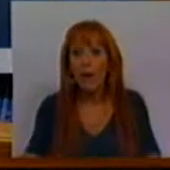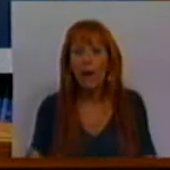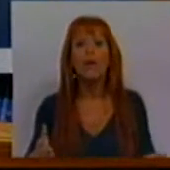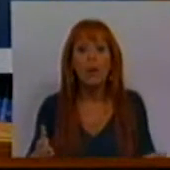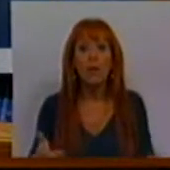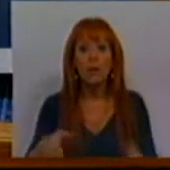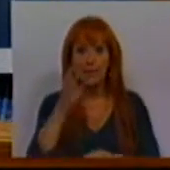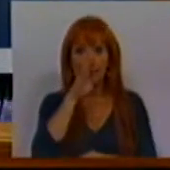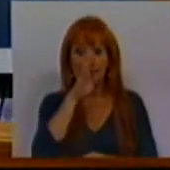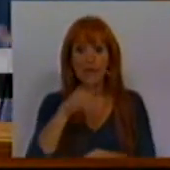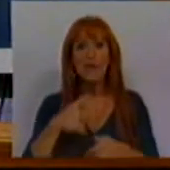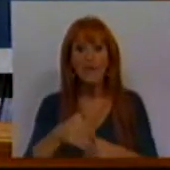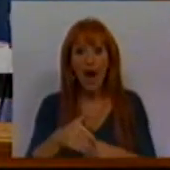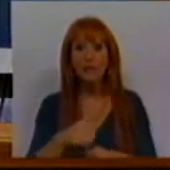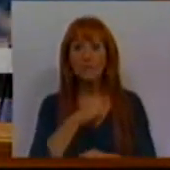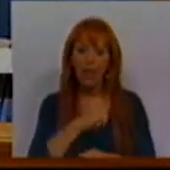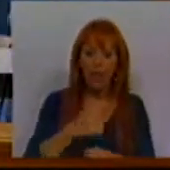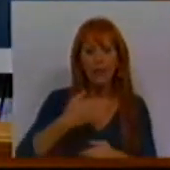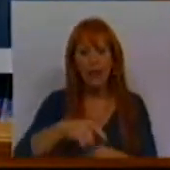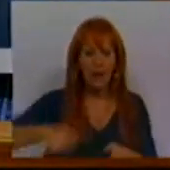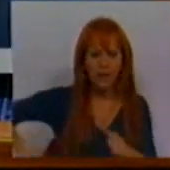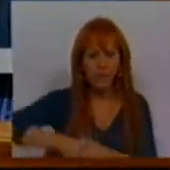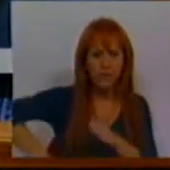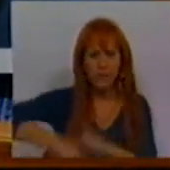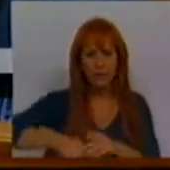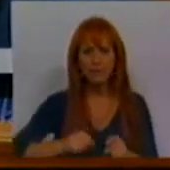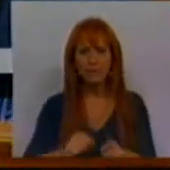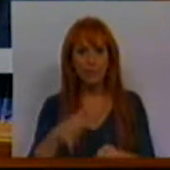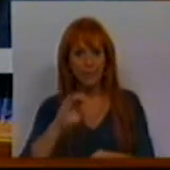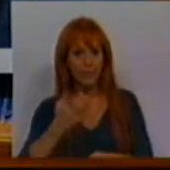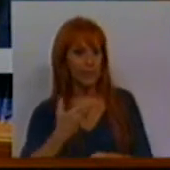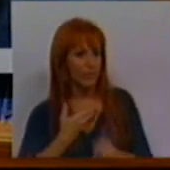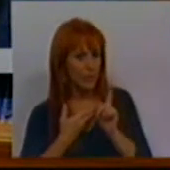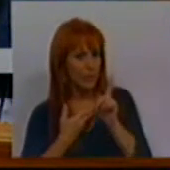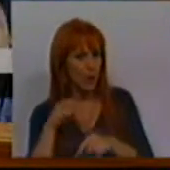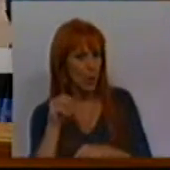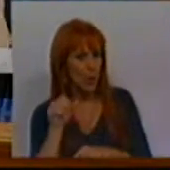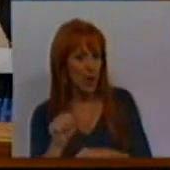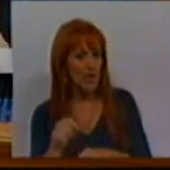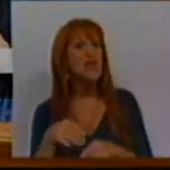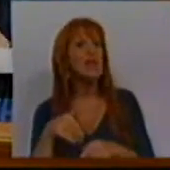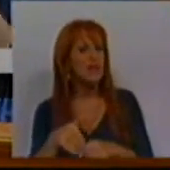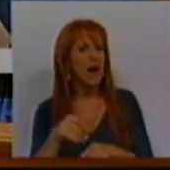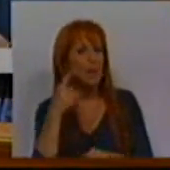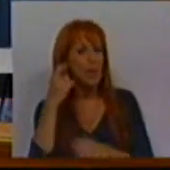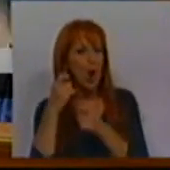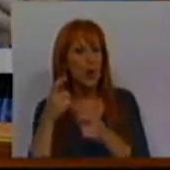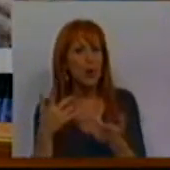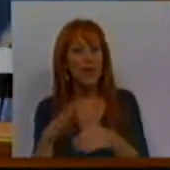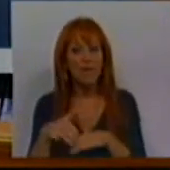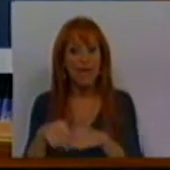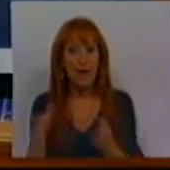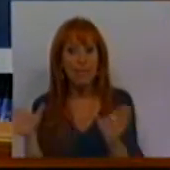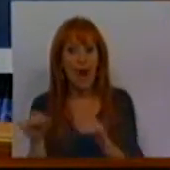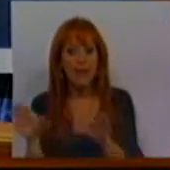fazer é se vai ceder a essa pressão do PSD local e vai procurar